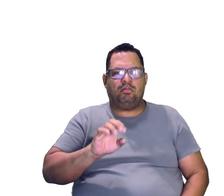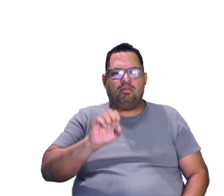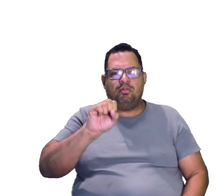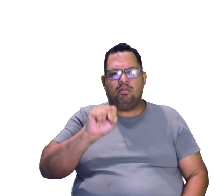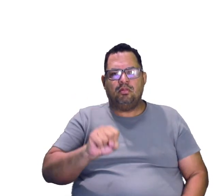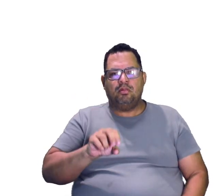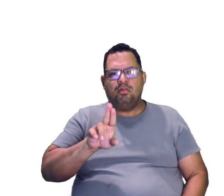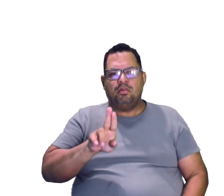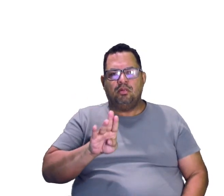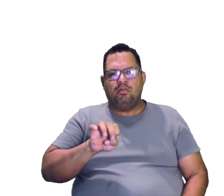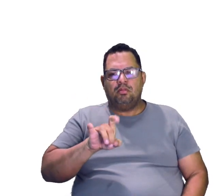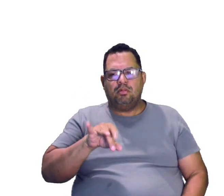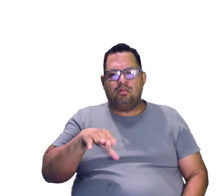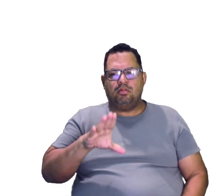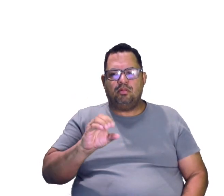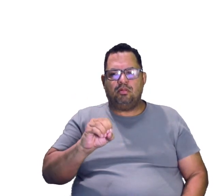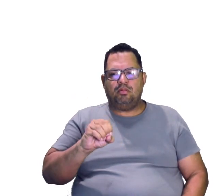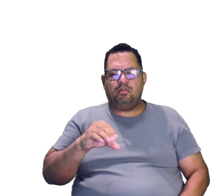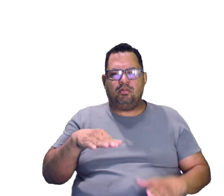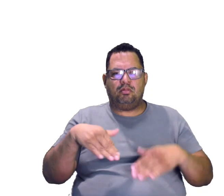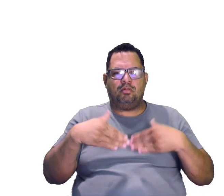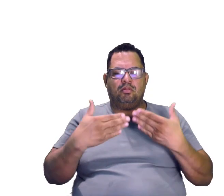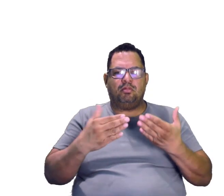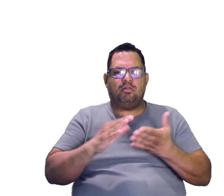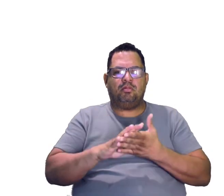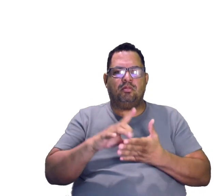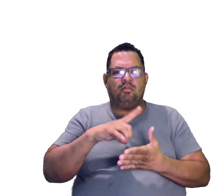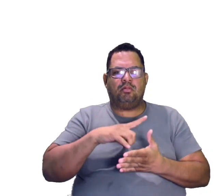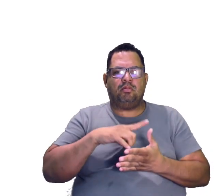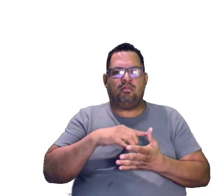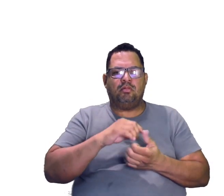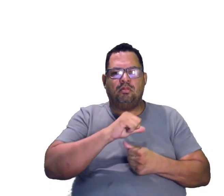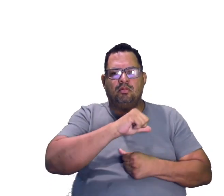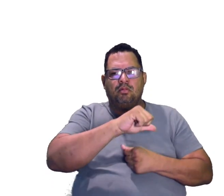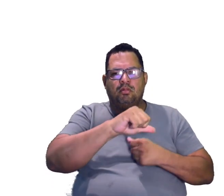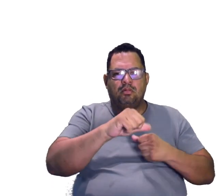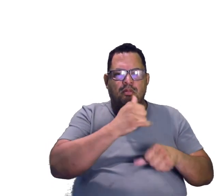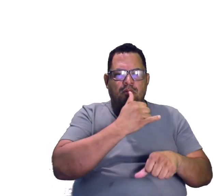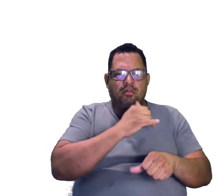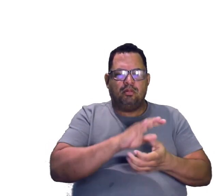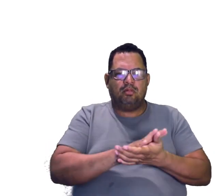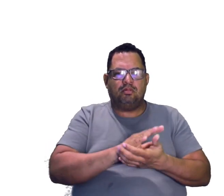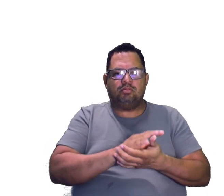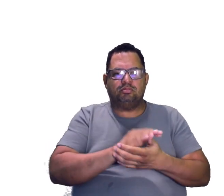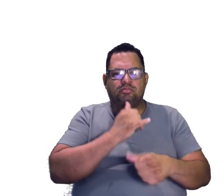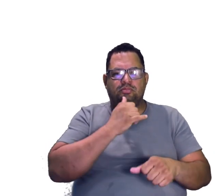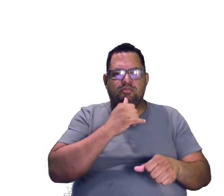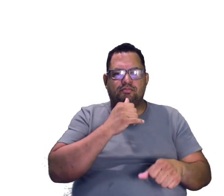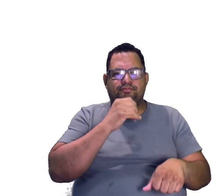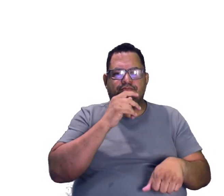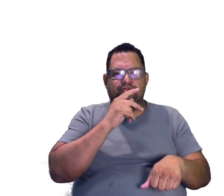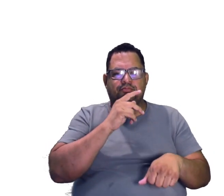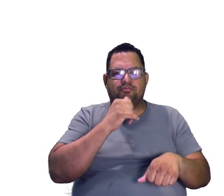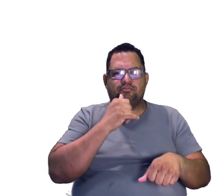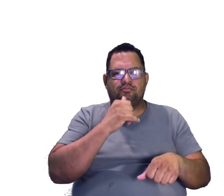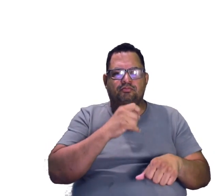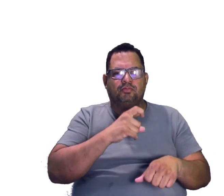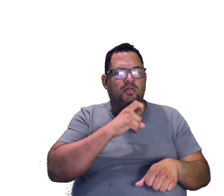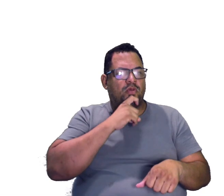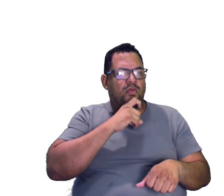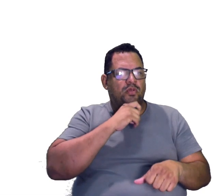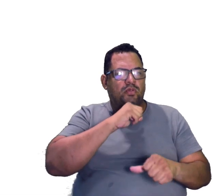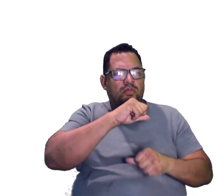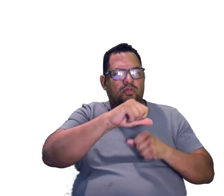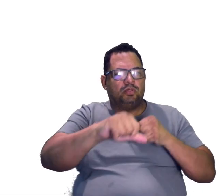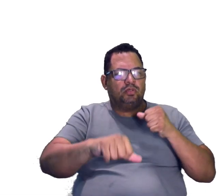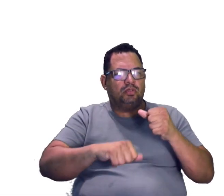que é exatamente quando a gente tem, vocês vão ver, a passagem de um sólido direto para o gasoso e vice-versa.